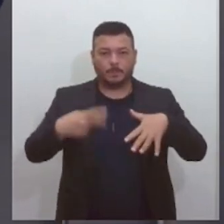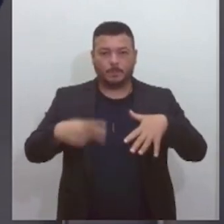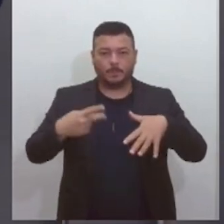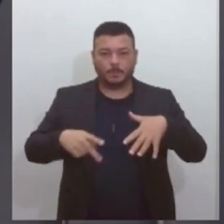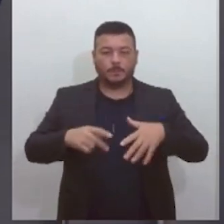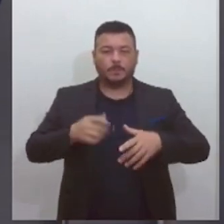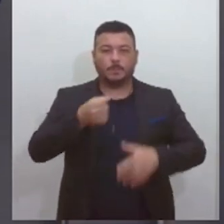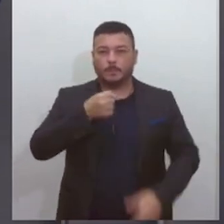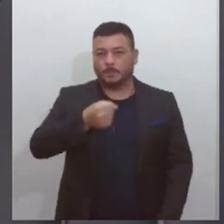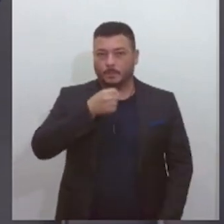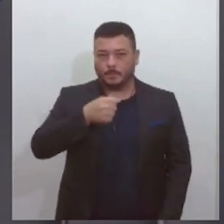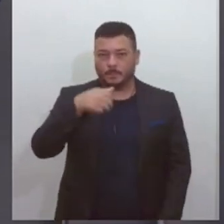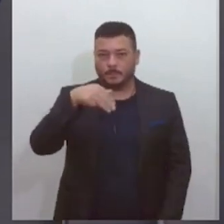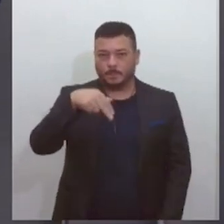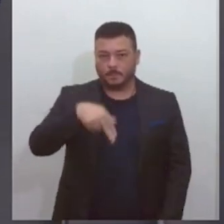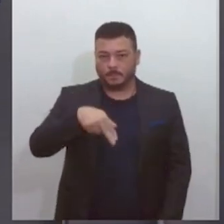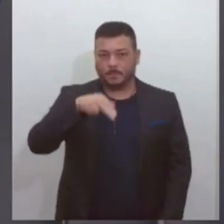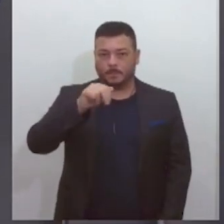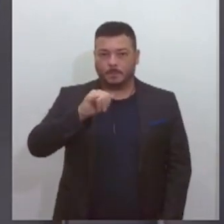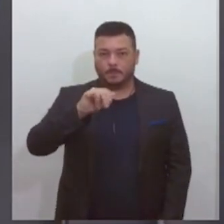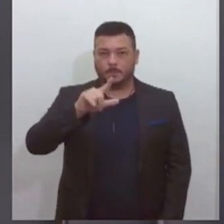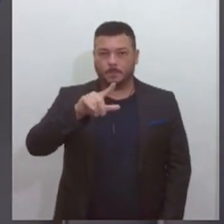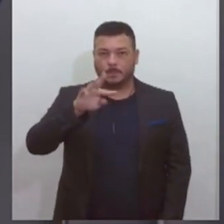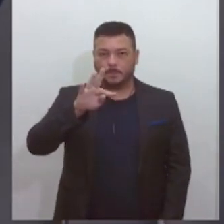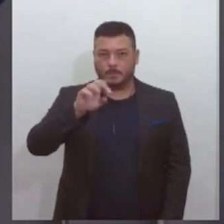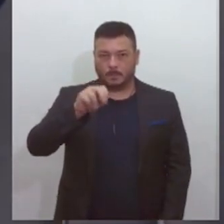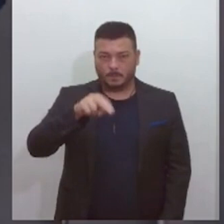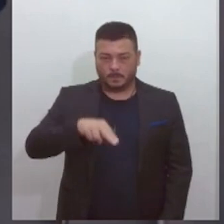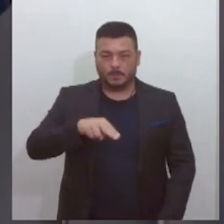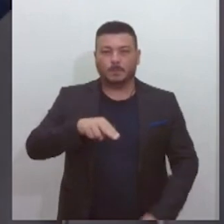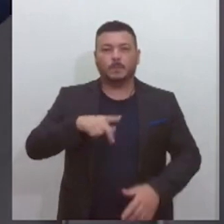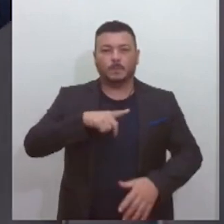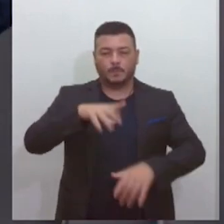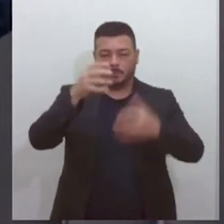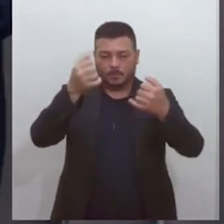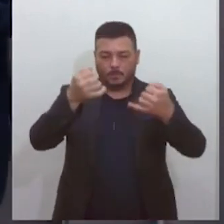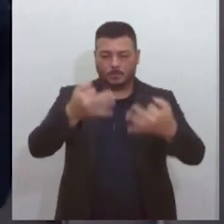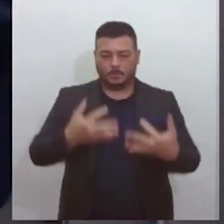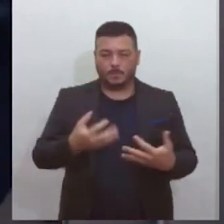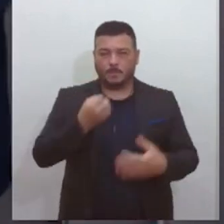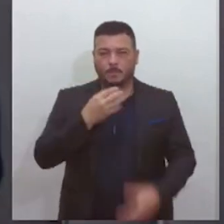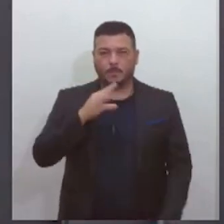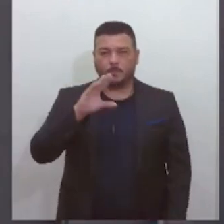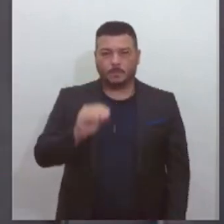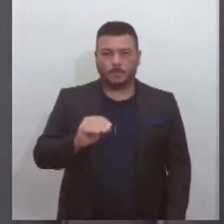Milton Alves Júnior traz mais informações. Muito boa noite, Milton.